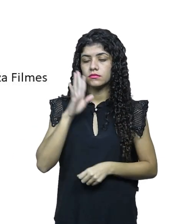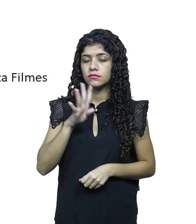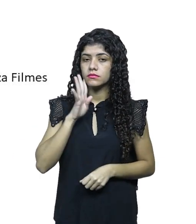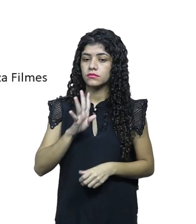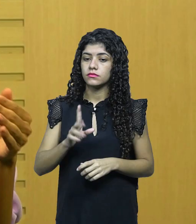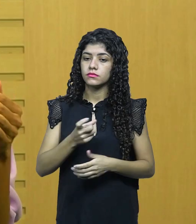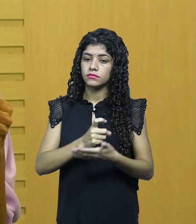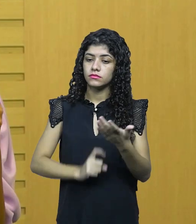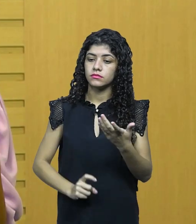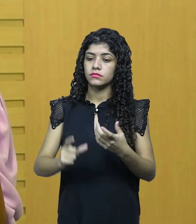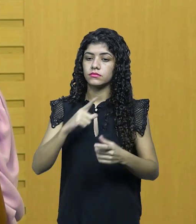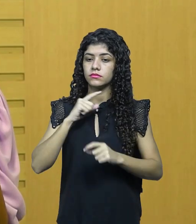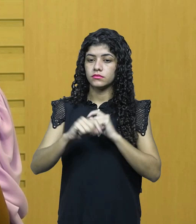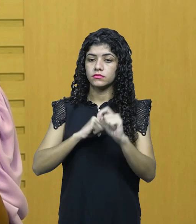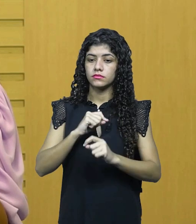No texto,